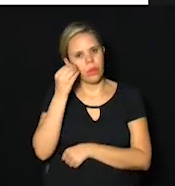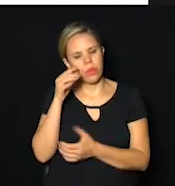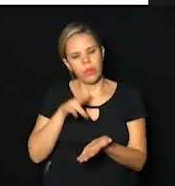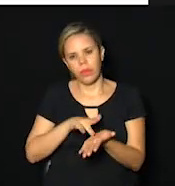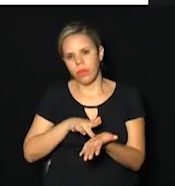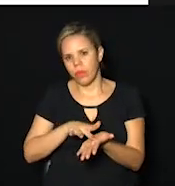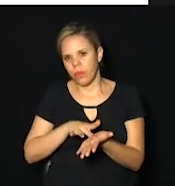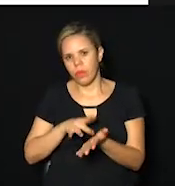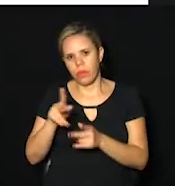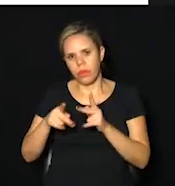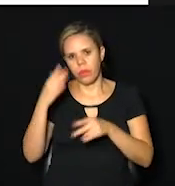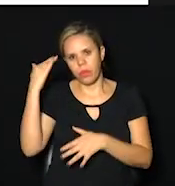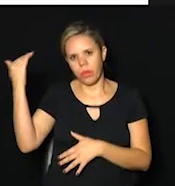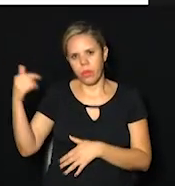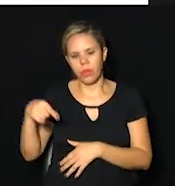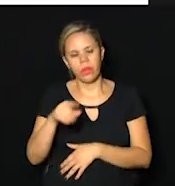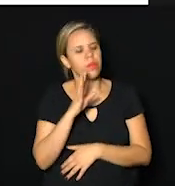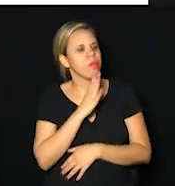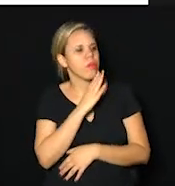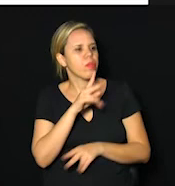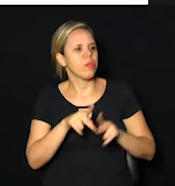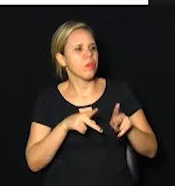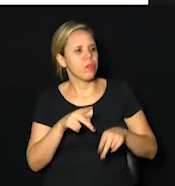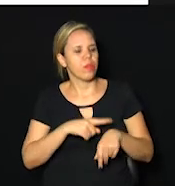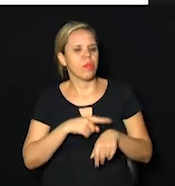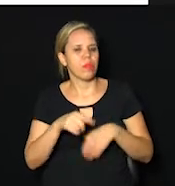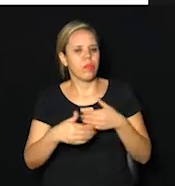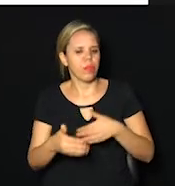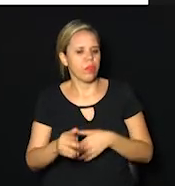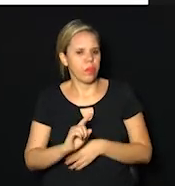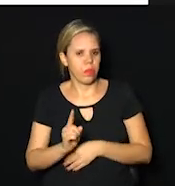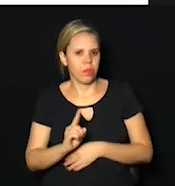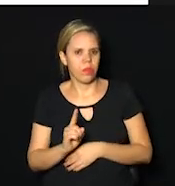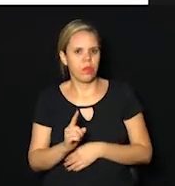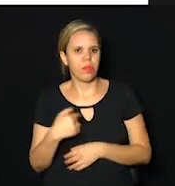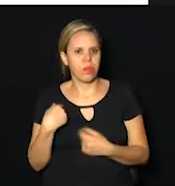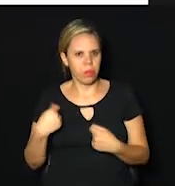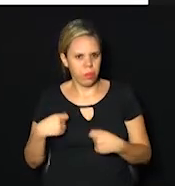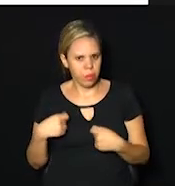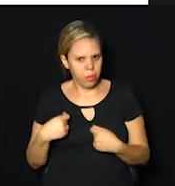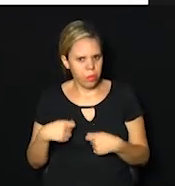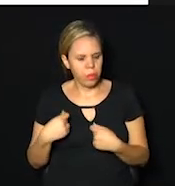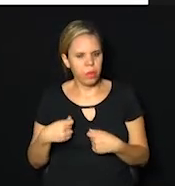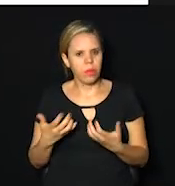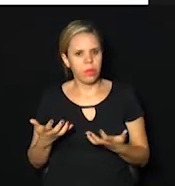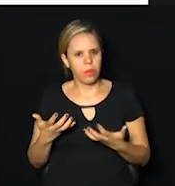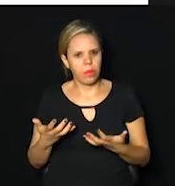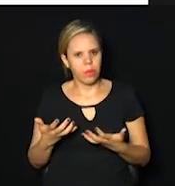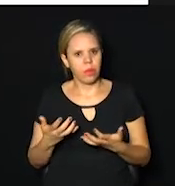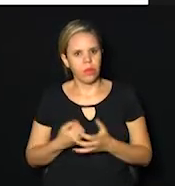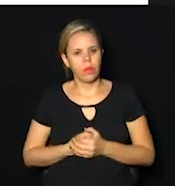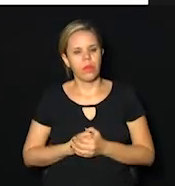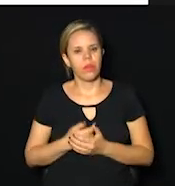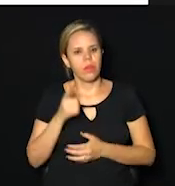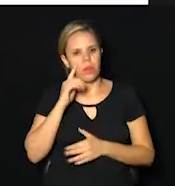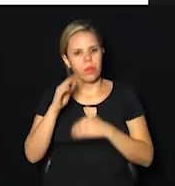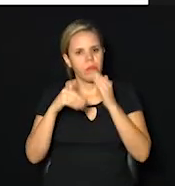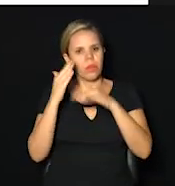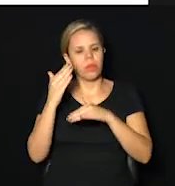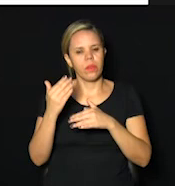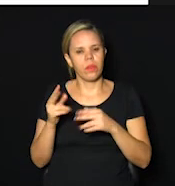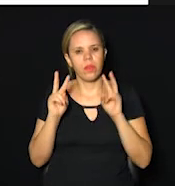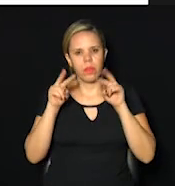cara popular que vou no boteco com as pessoas o tempo todo. Não, mas eu preciso buscar aquilo que eu vou construir a partir da